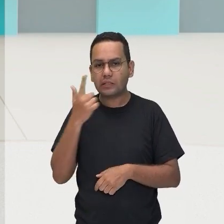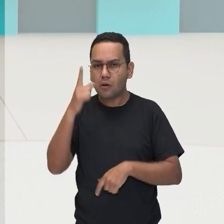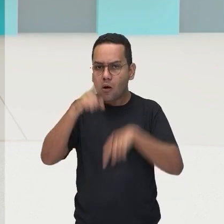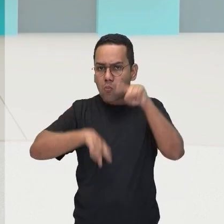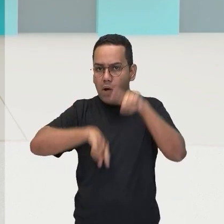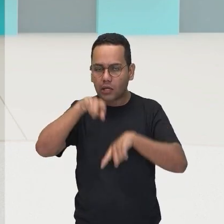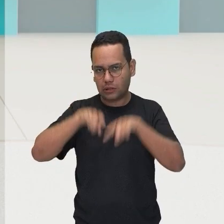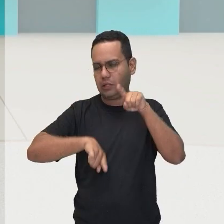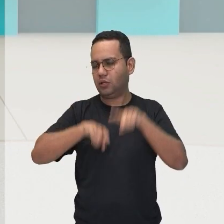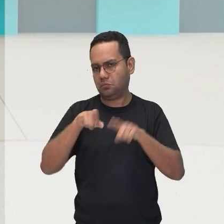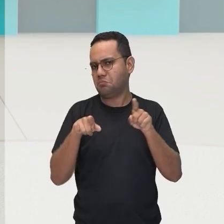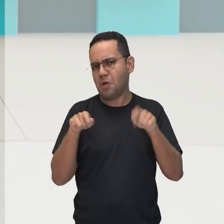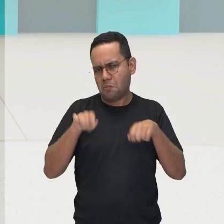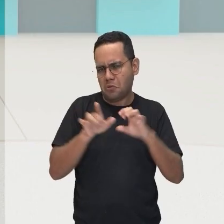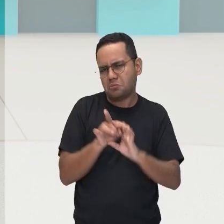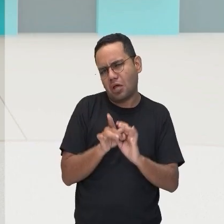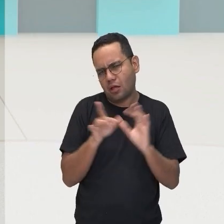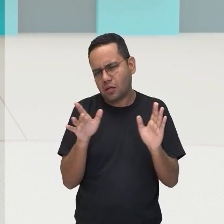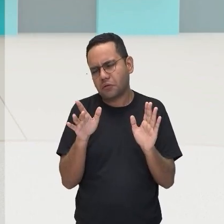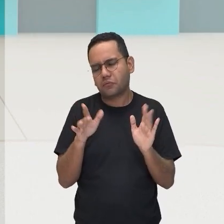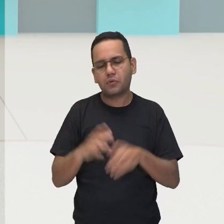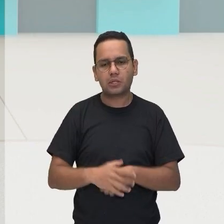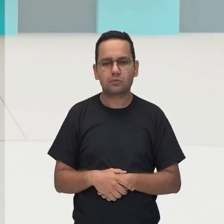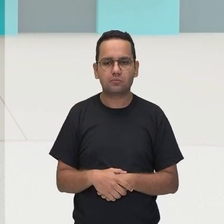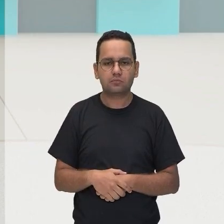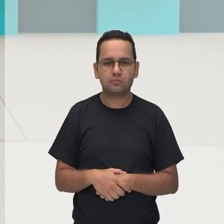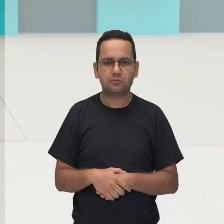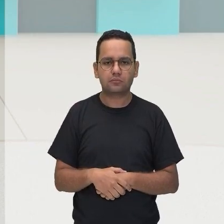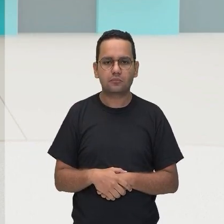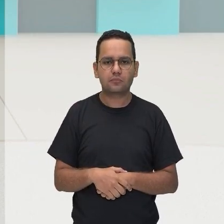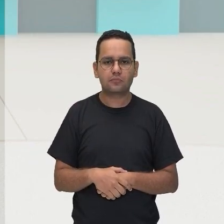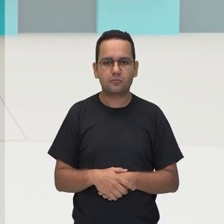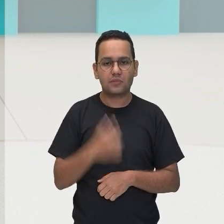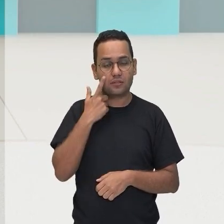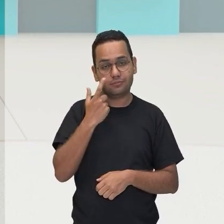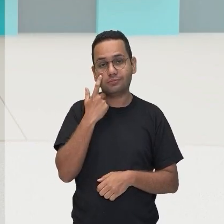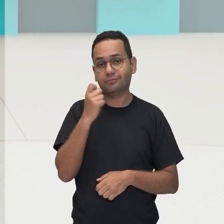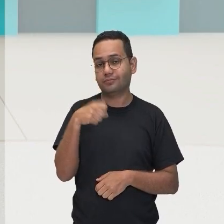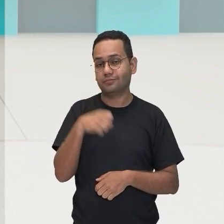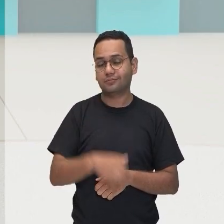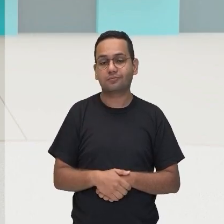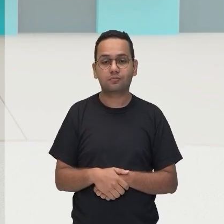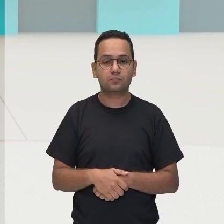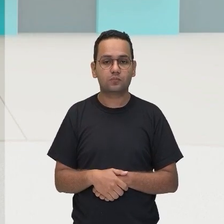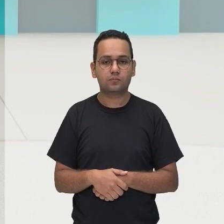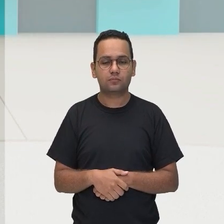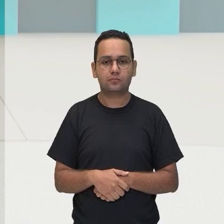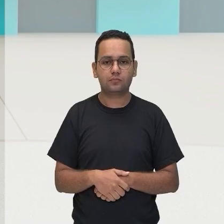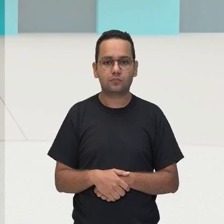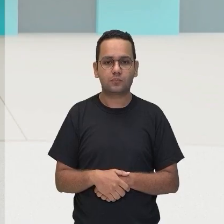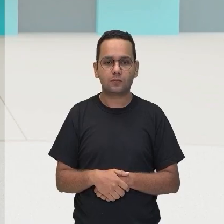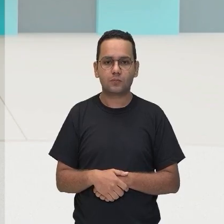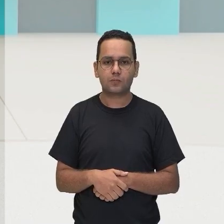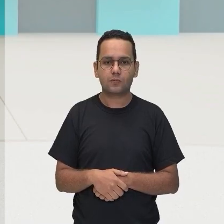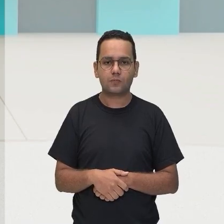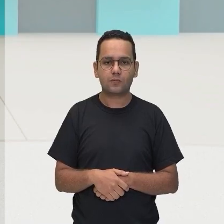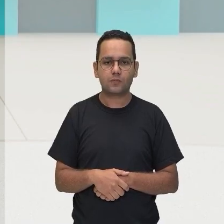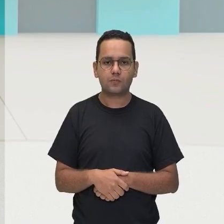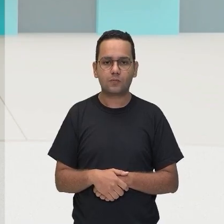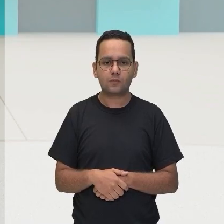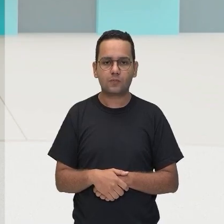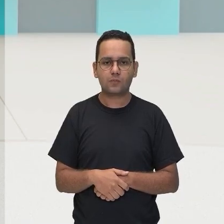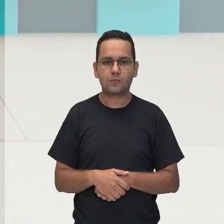equipamento que vocês estão observando aí. Também é bastante interessante. Continuando, nós vamos ver sobre